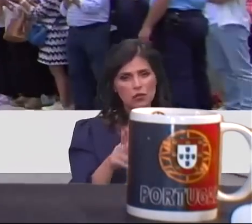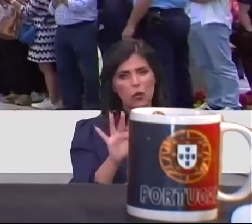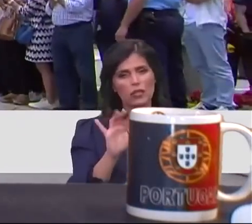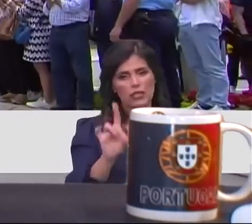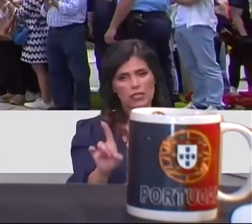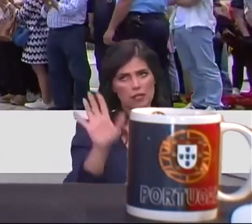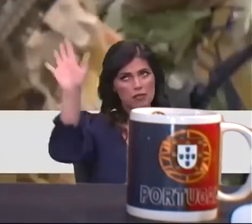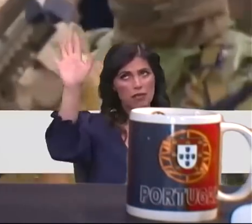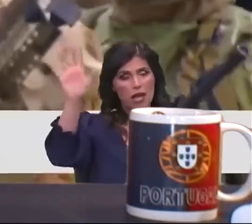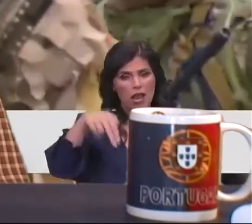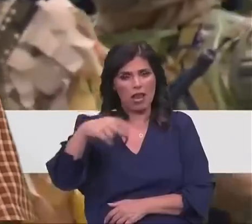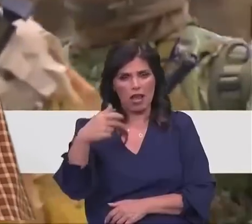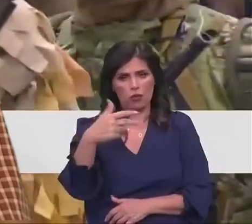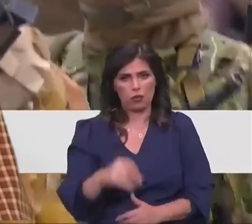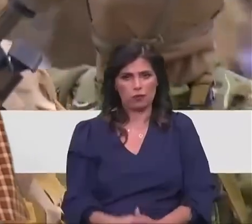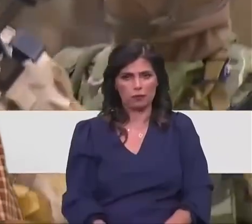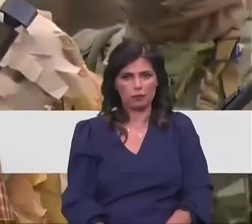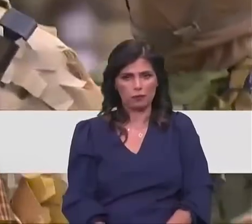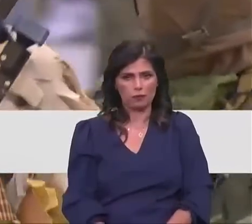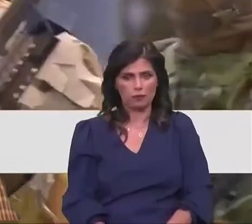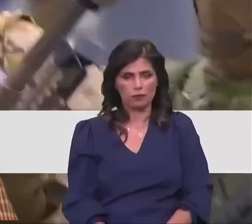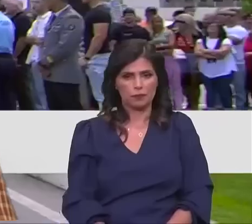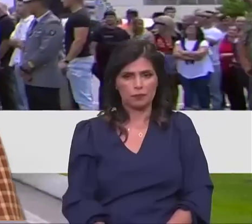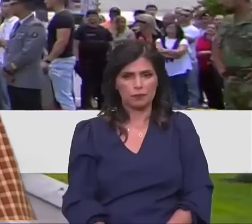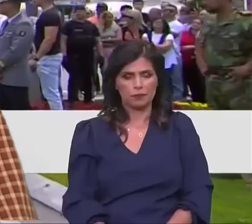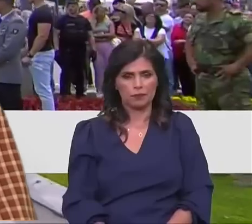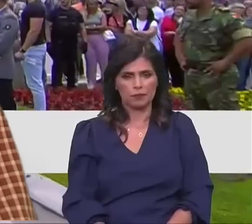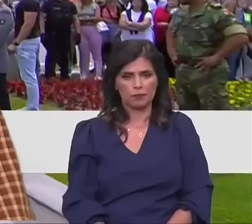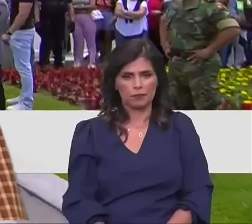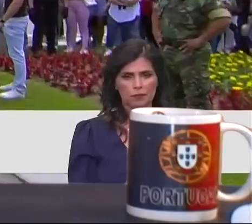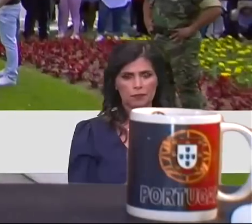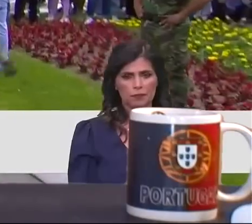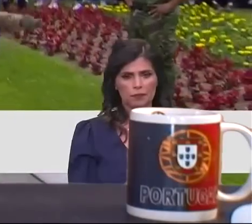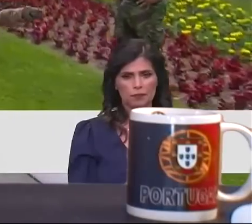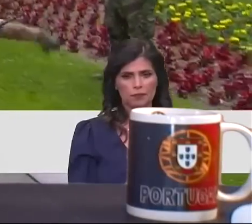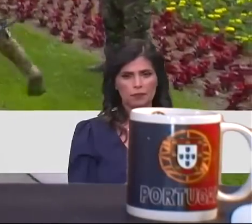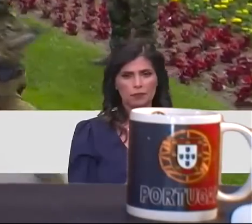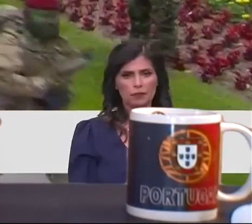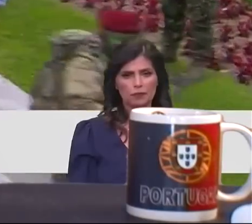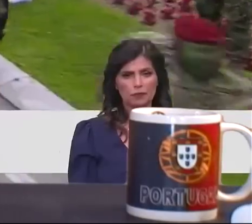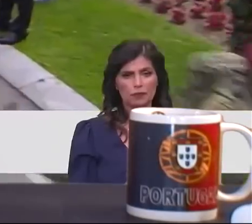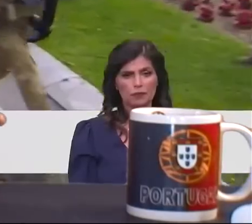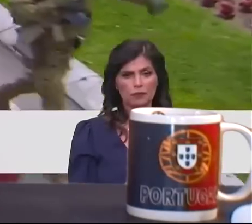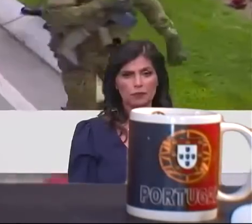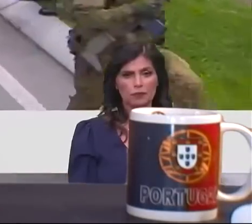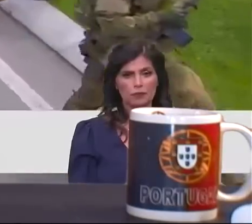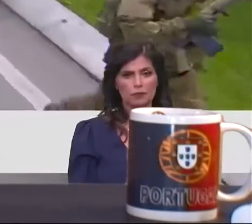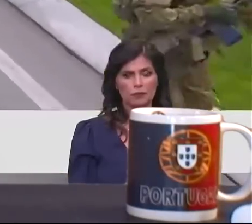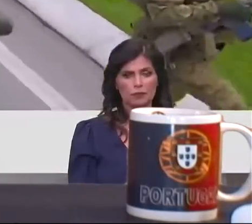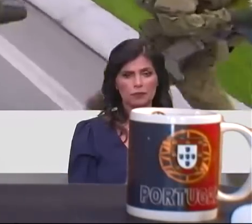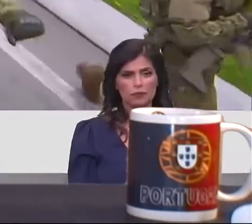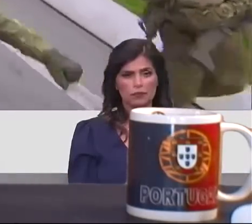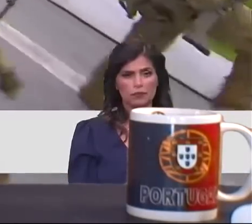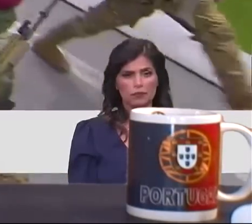bem que não mostraram a Marinha e os nossos navios Patrulha mondego e os outros todos passaram por aquela vergonha que todos